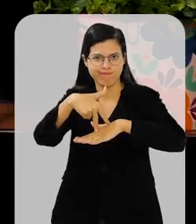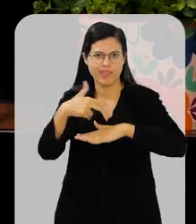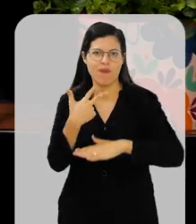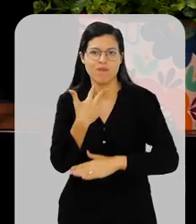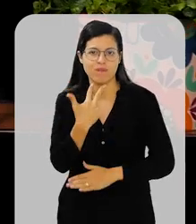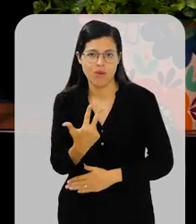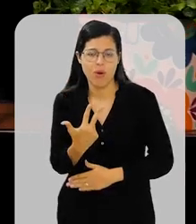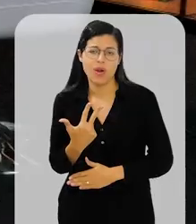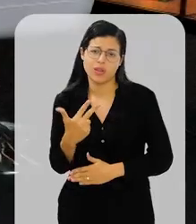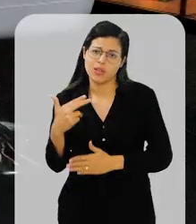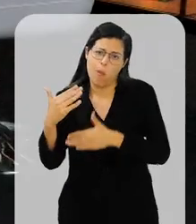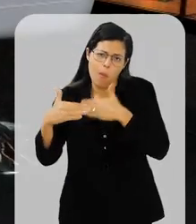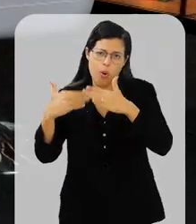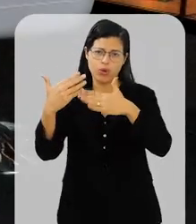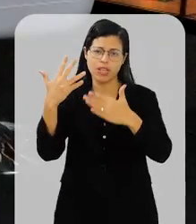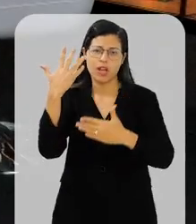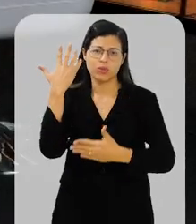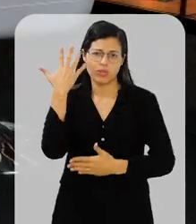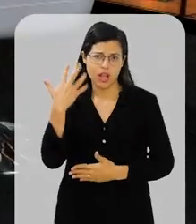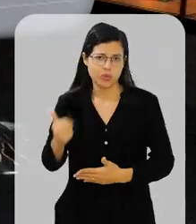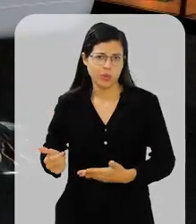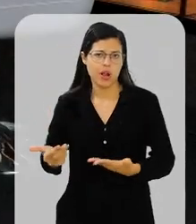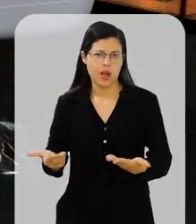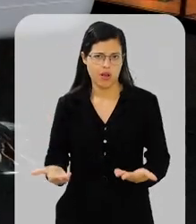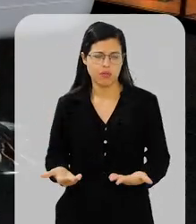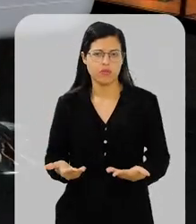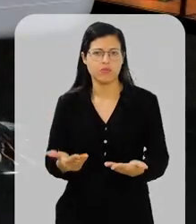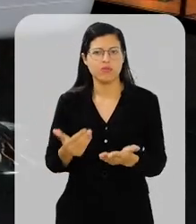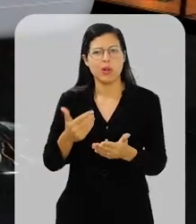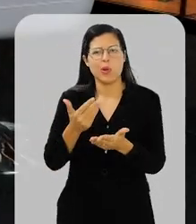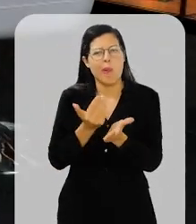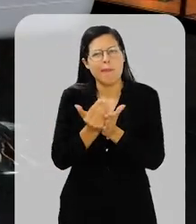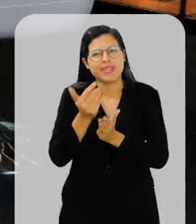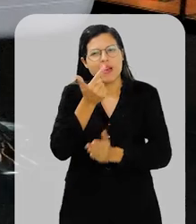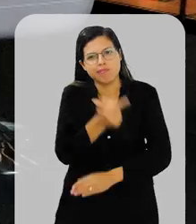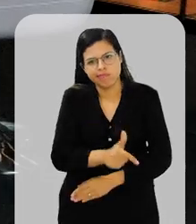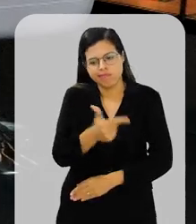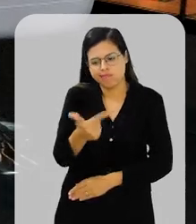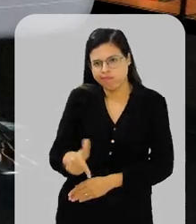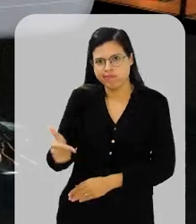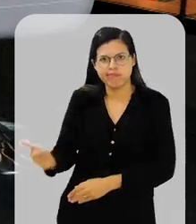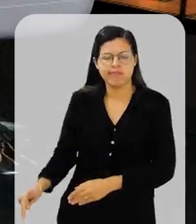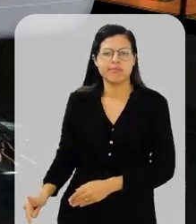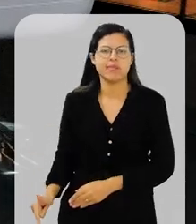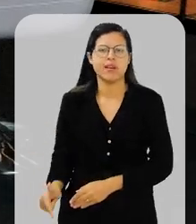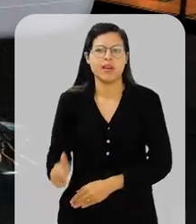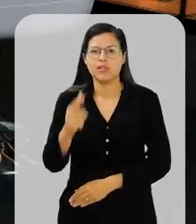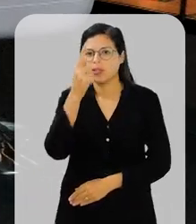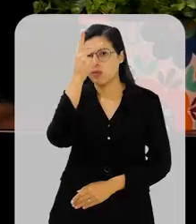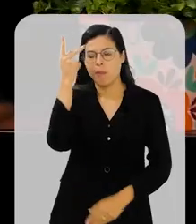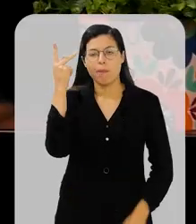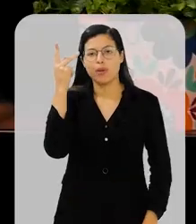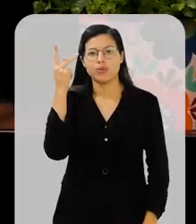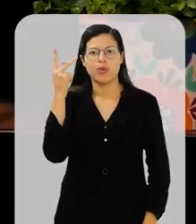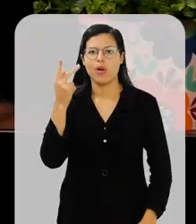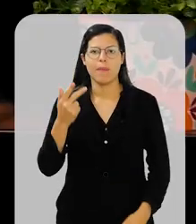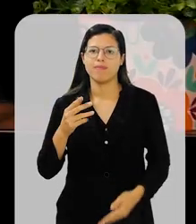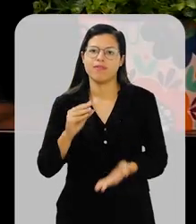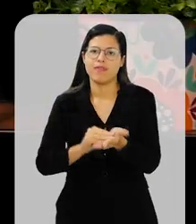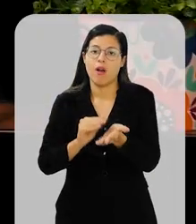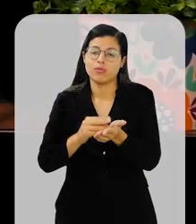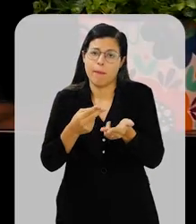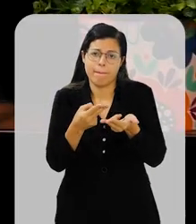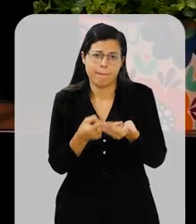processo natural do envelhecimento, sim, né? Então, ele começa a ser repetitivo. E as pessoas não têm